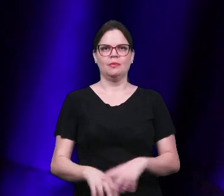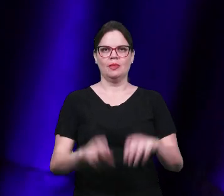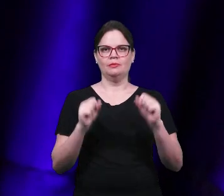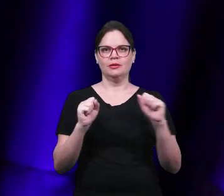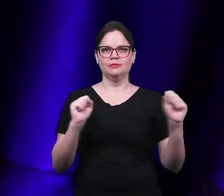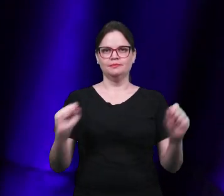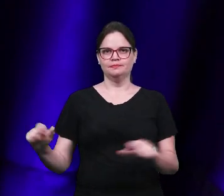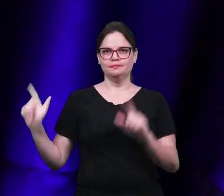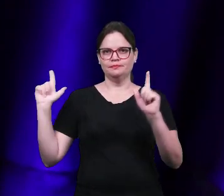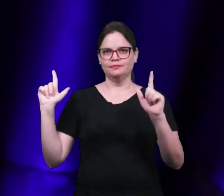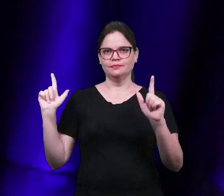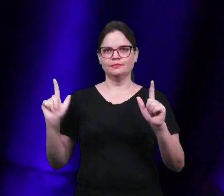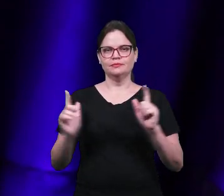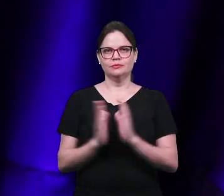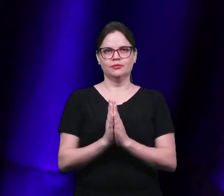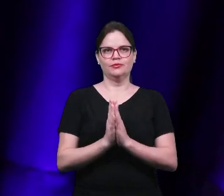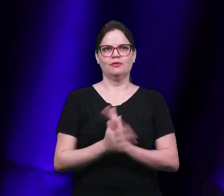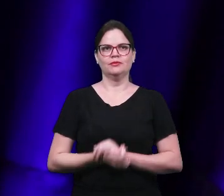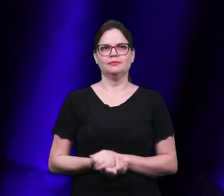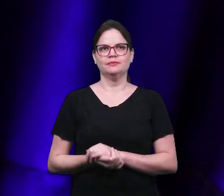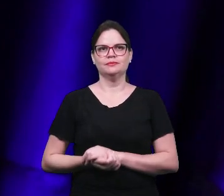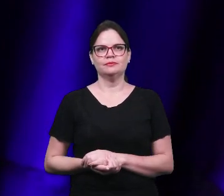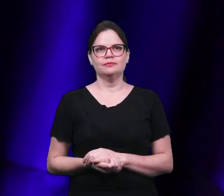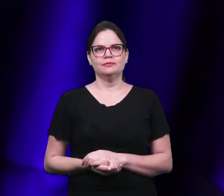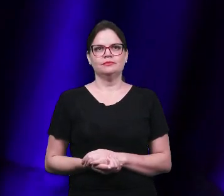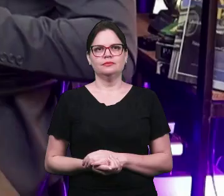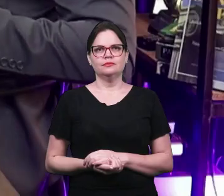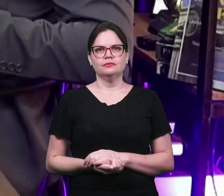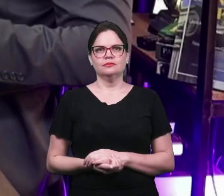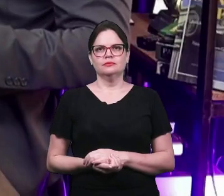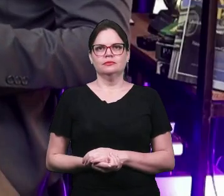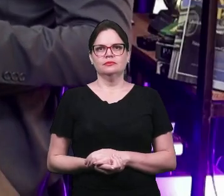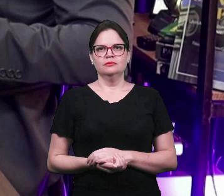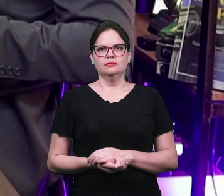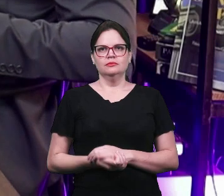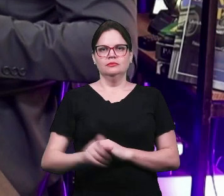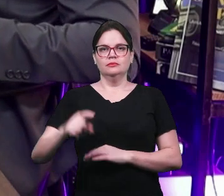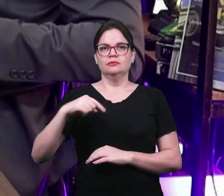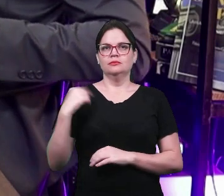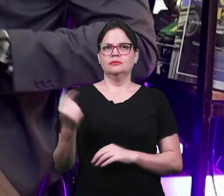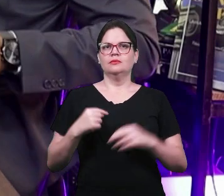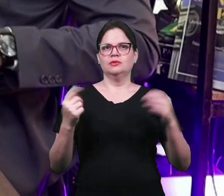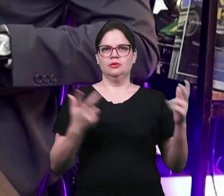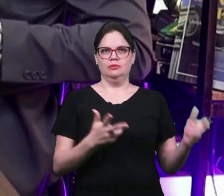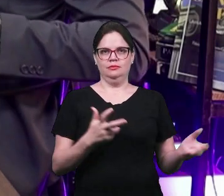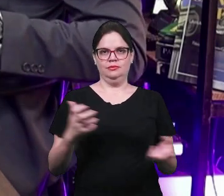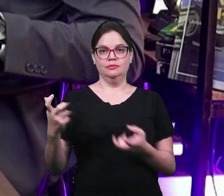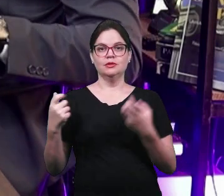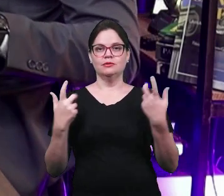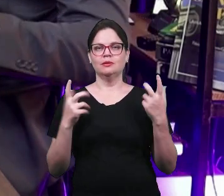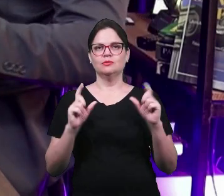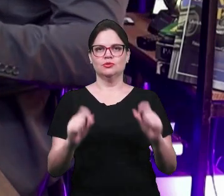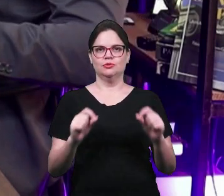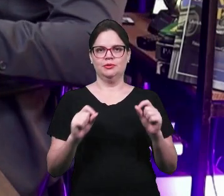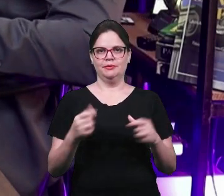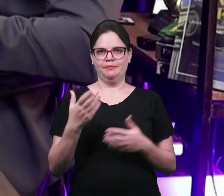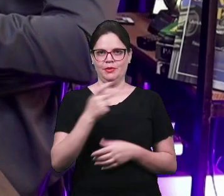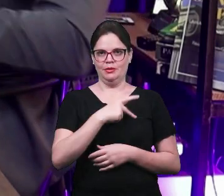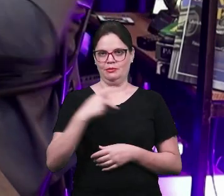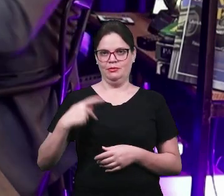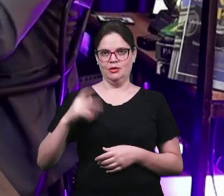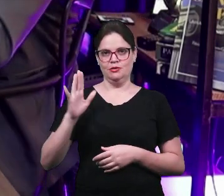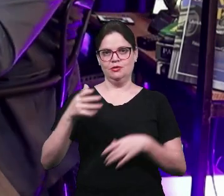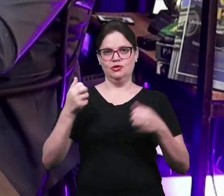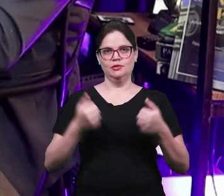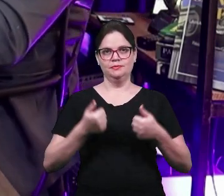para o outro quadro? Isto. Então, nós vemos aí, como o pastor Alex disse,